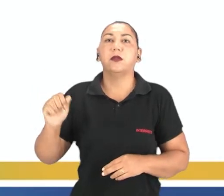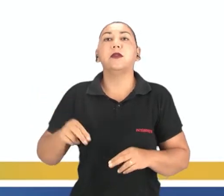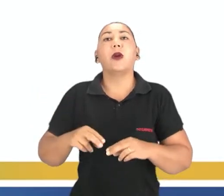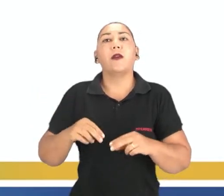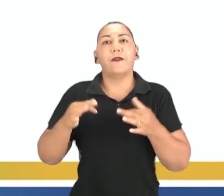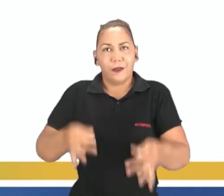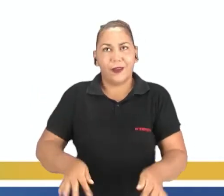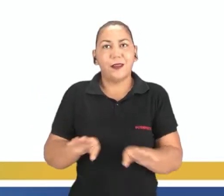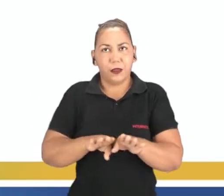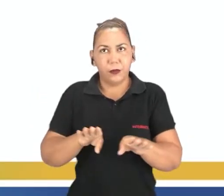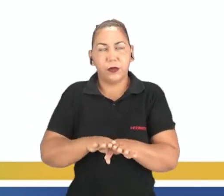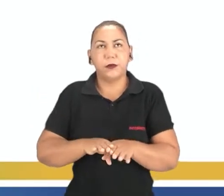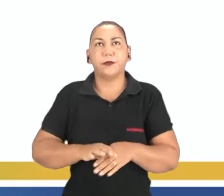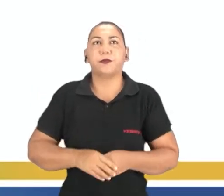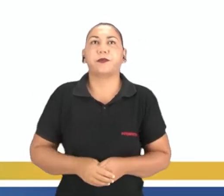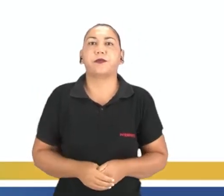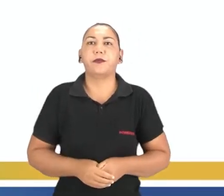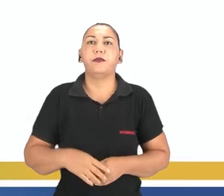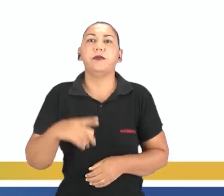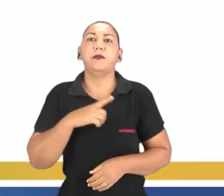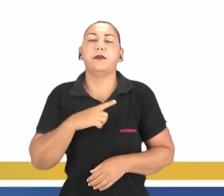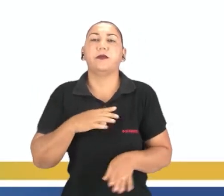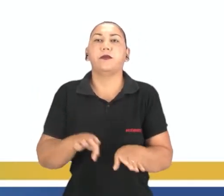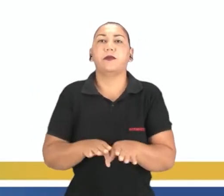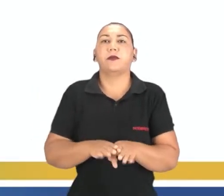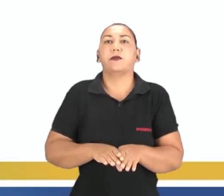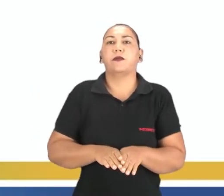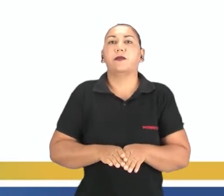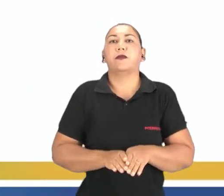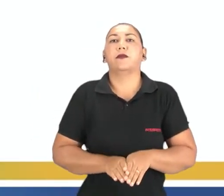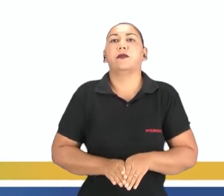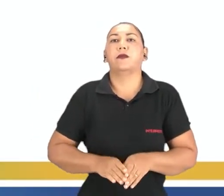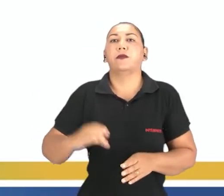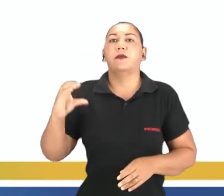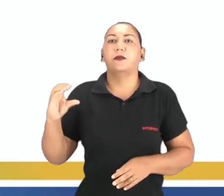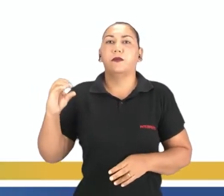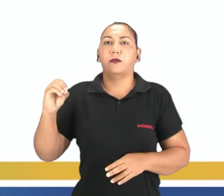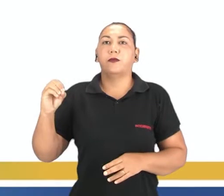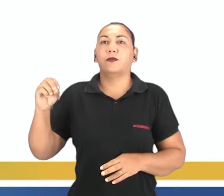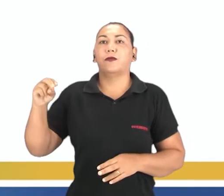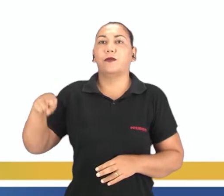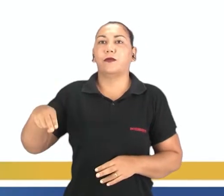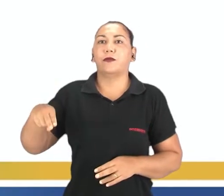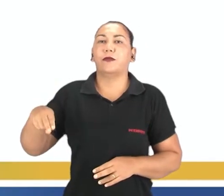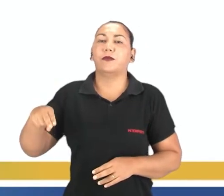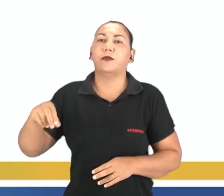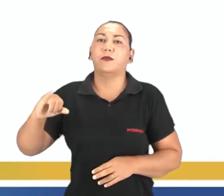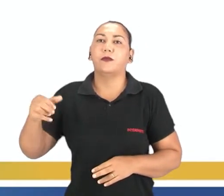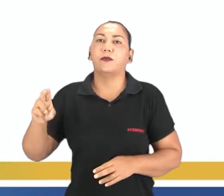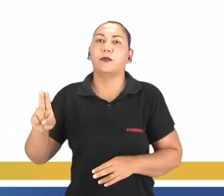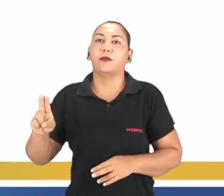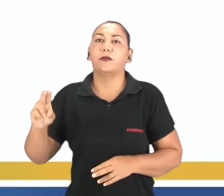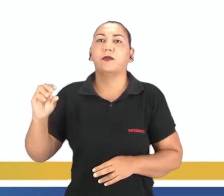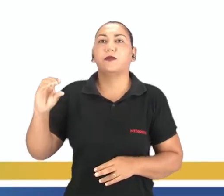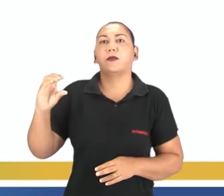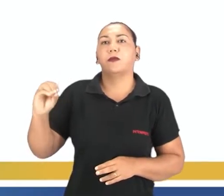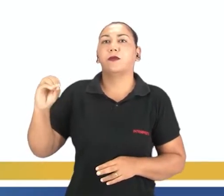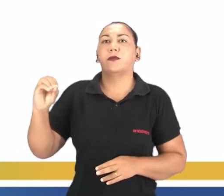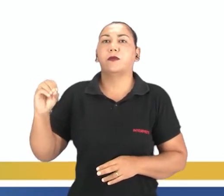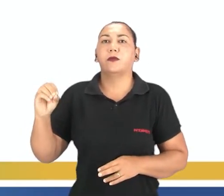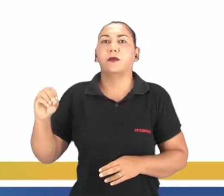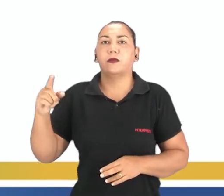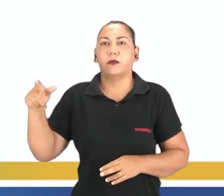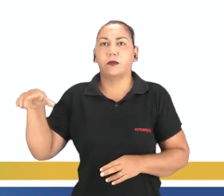Nós também temos as conjunções explicativas, que são as que dão explicações. Então, nós temos aí because,